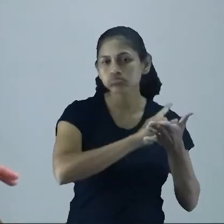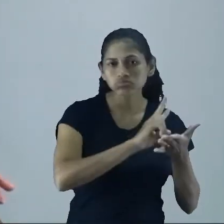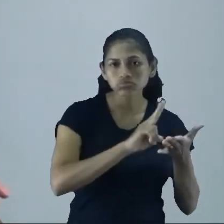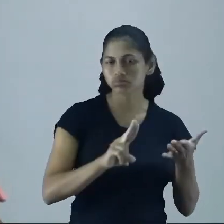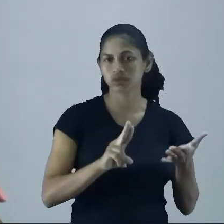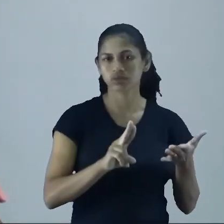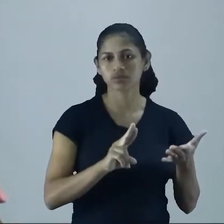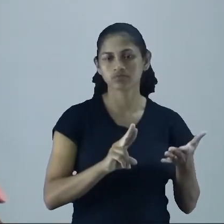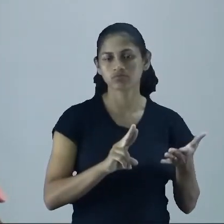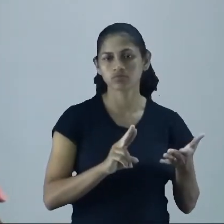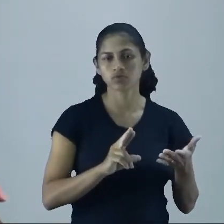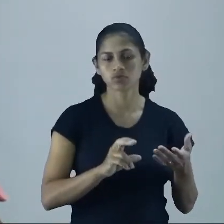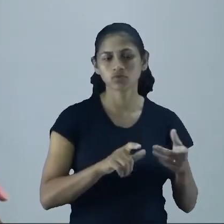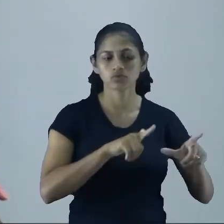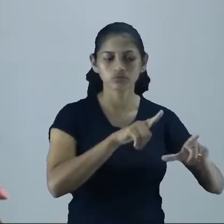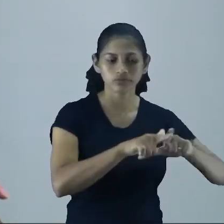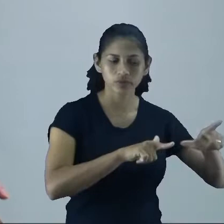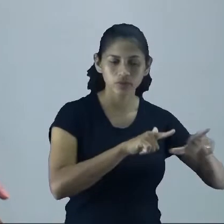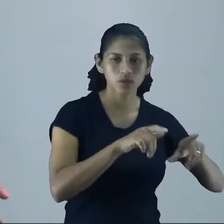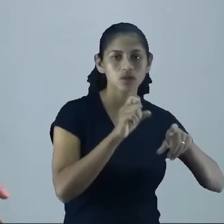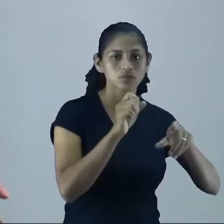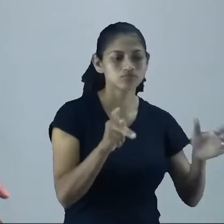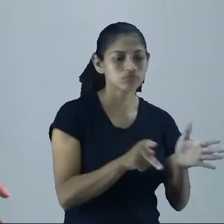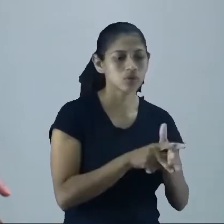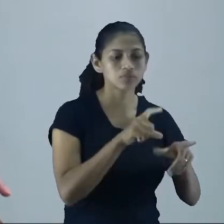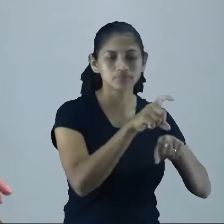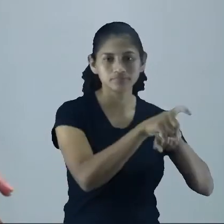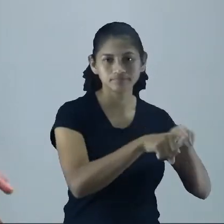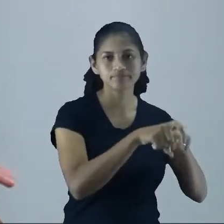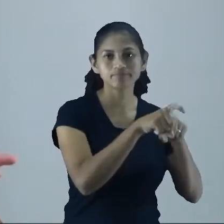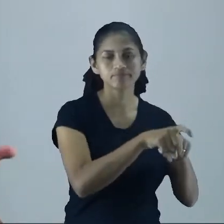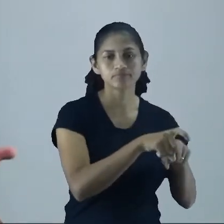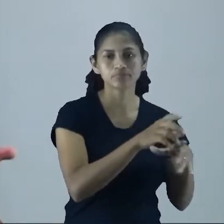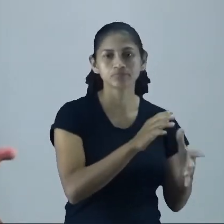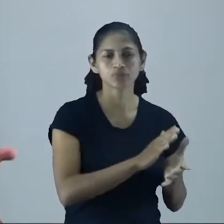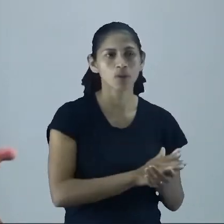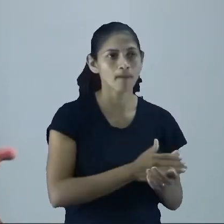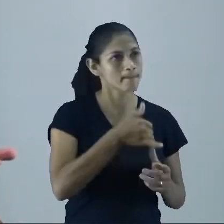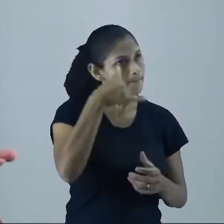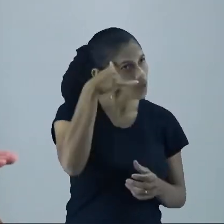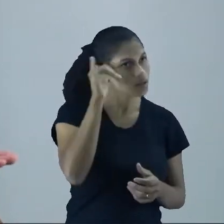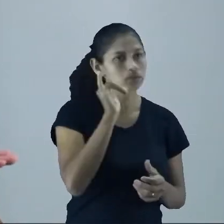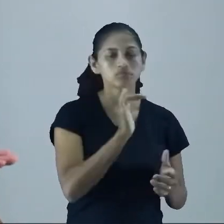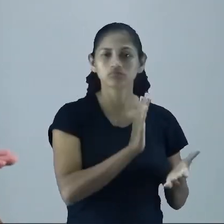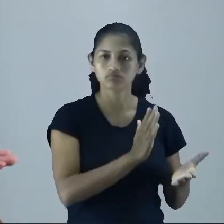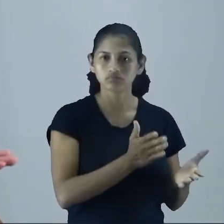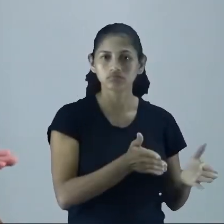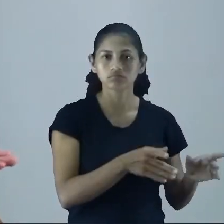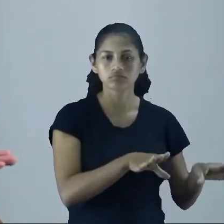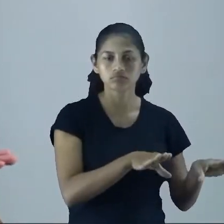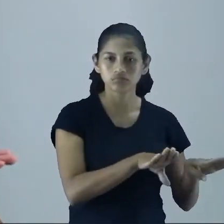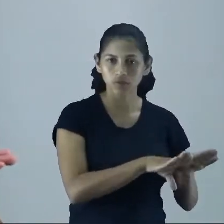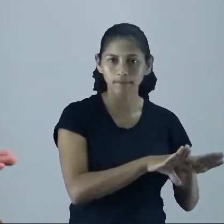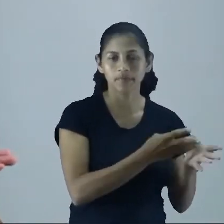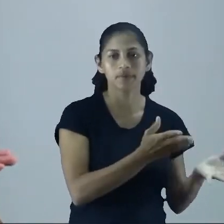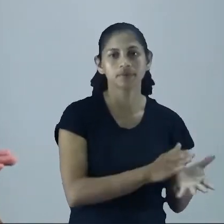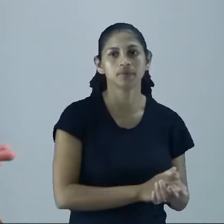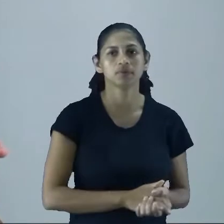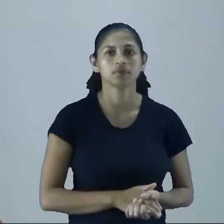nas plantações. Geralmente são a agricultura e pecuária, né? Todos os empregos estão relacionados à agricultura e à